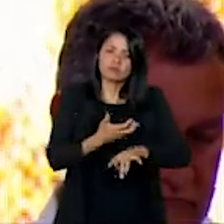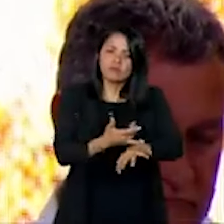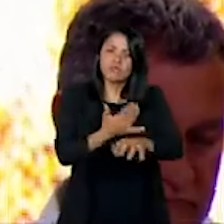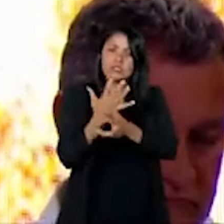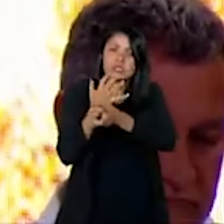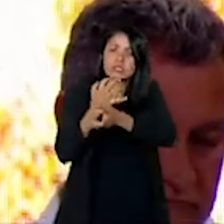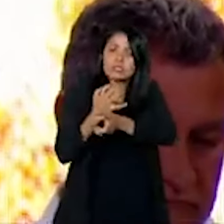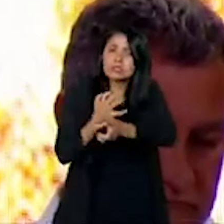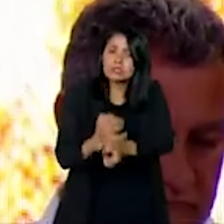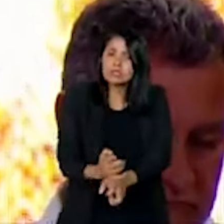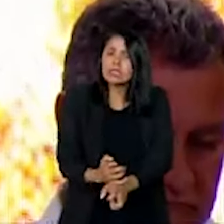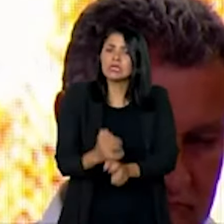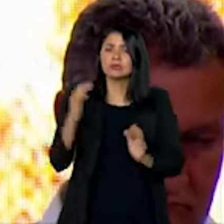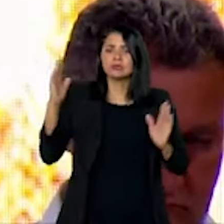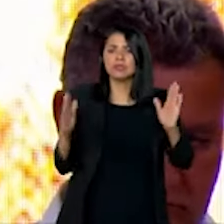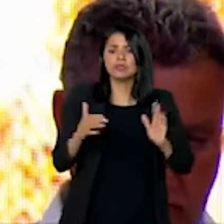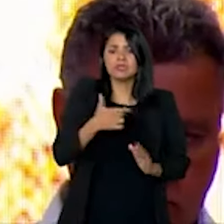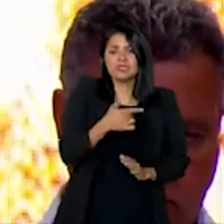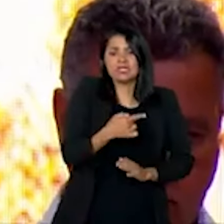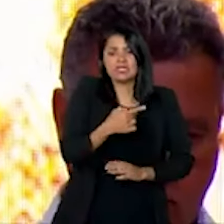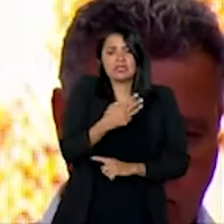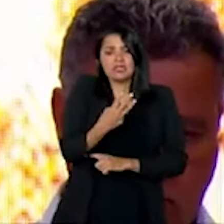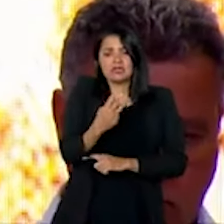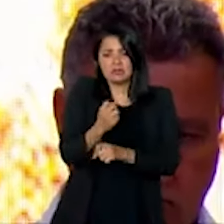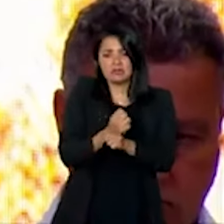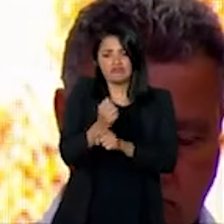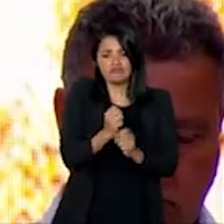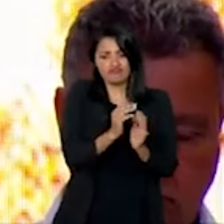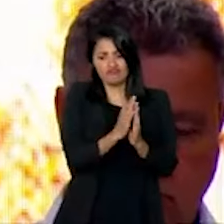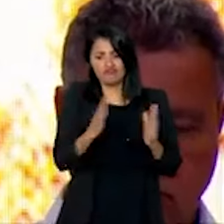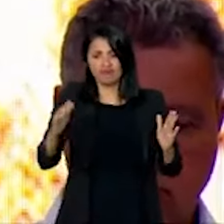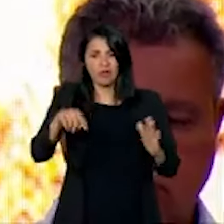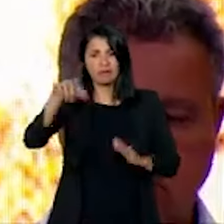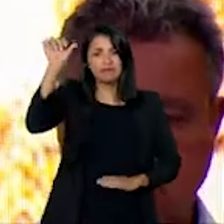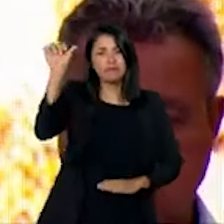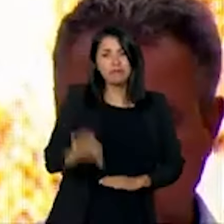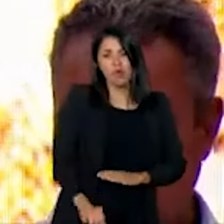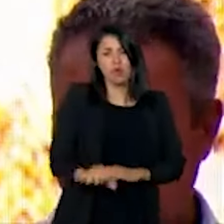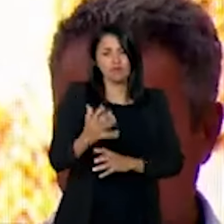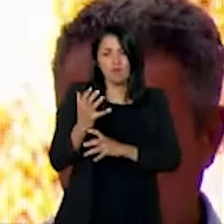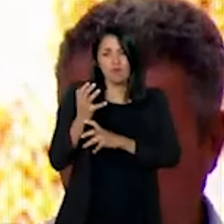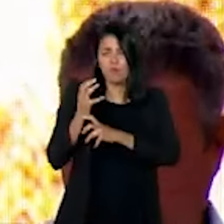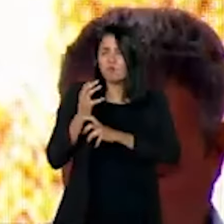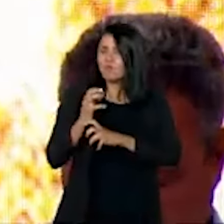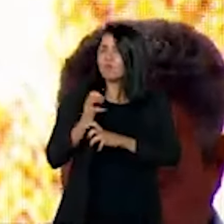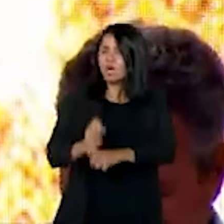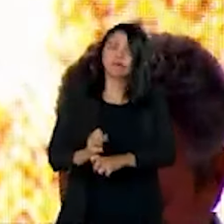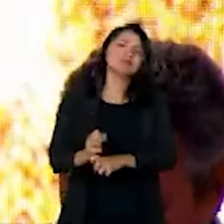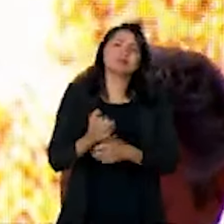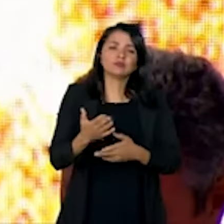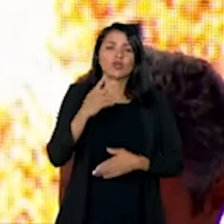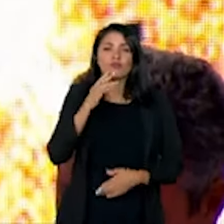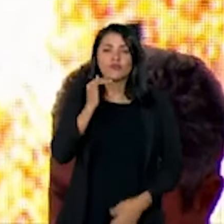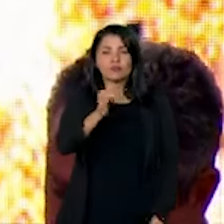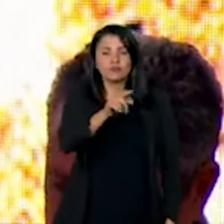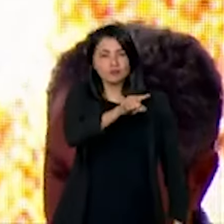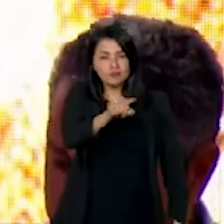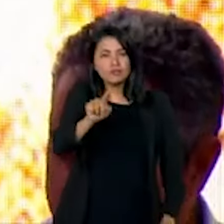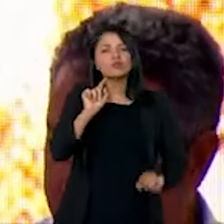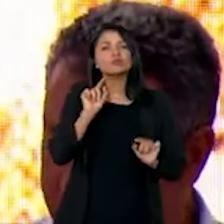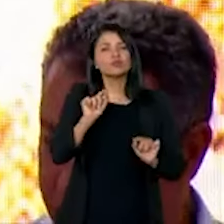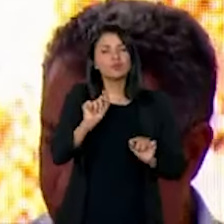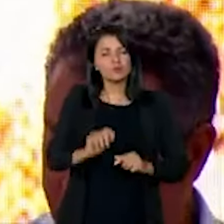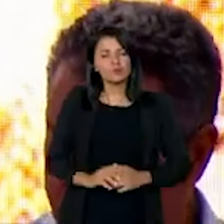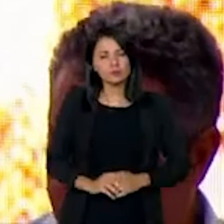dos últimos 73 anos. Então, companheiros e companheiras, o que eu vou dizer para vocês é o